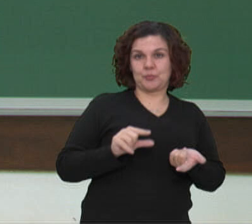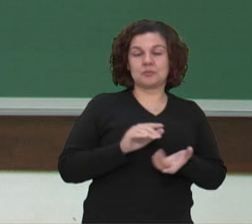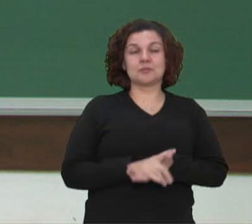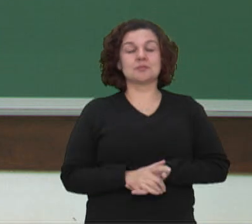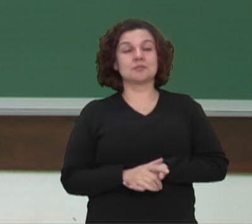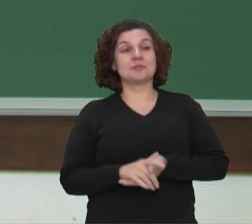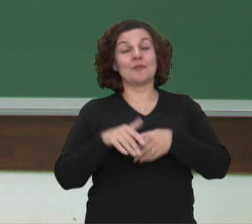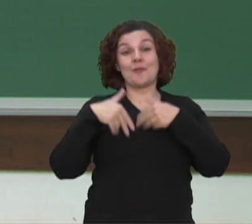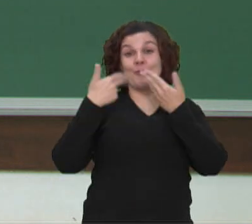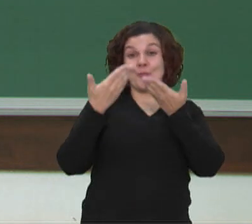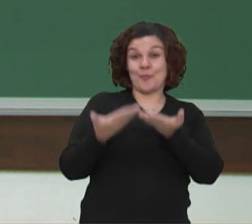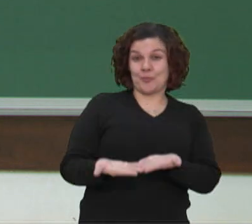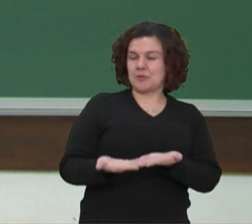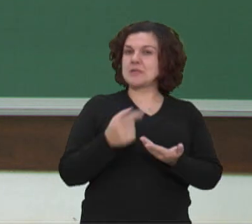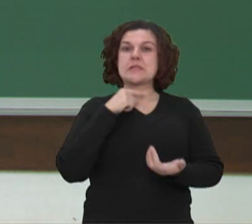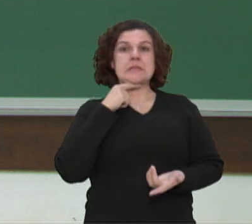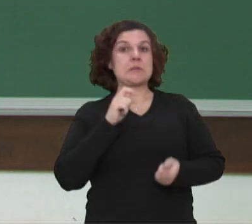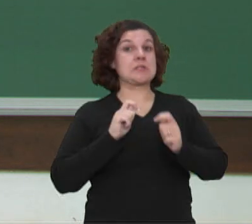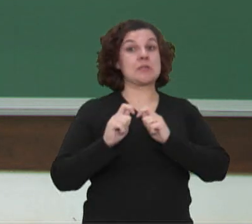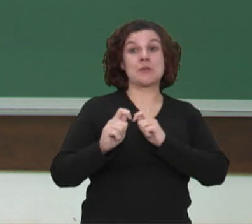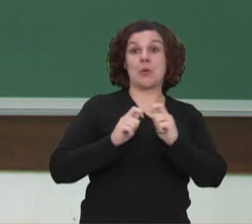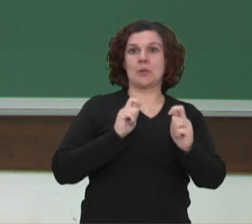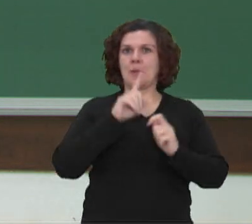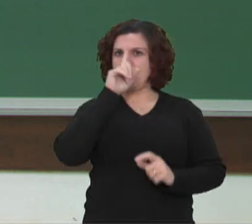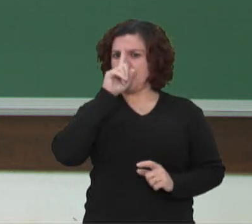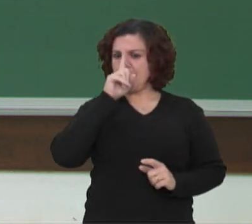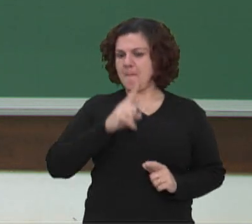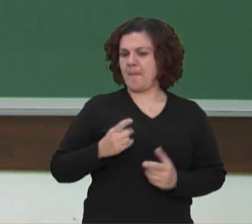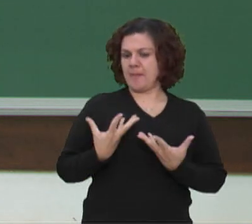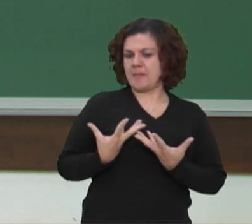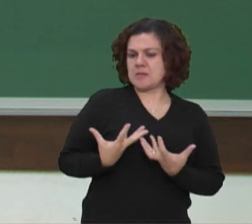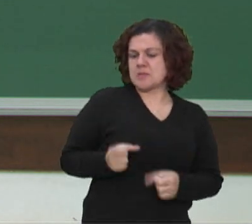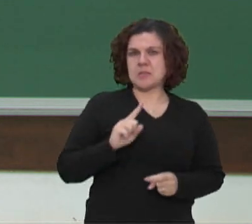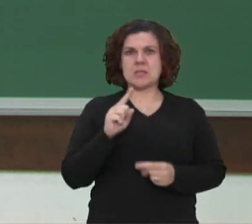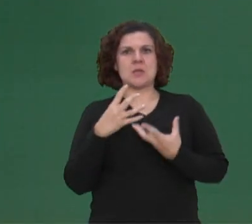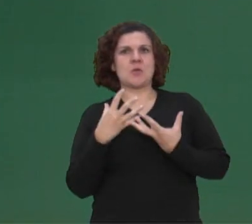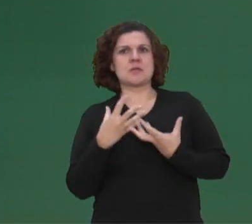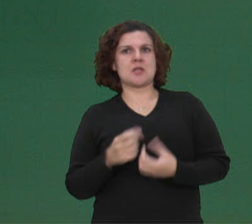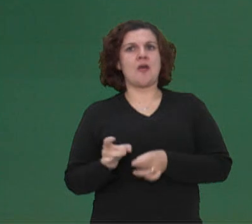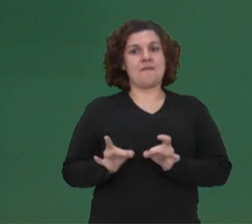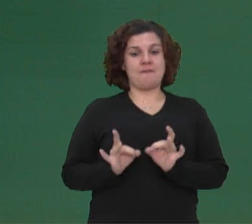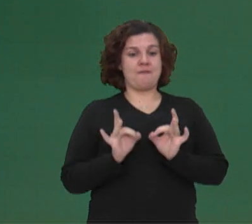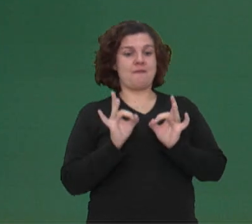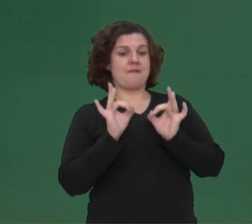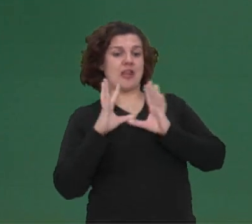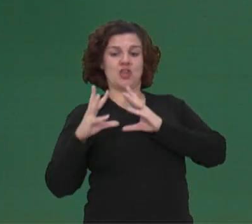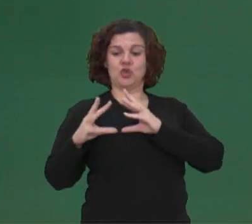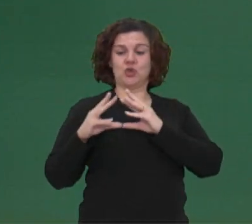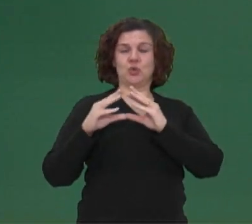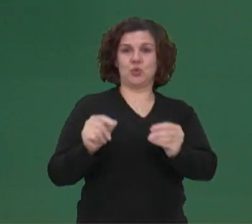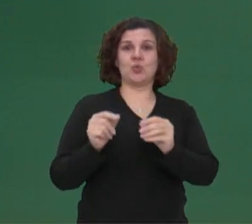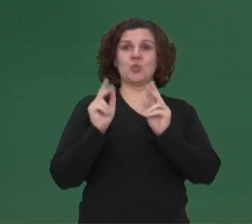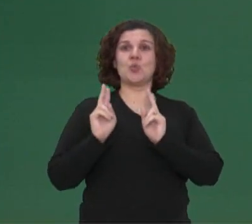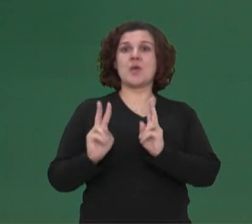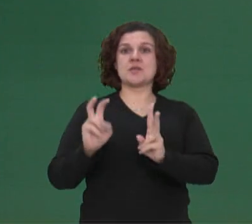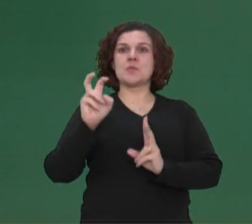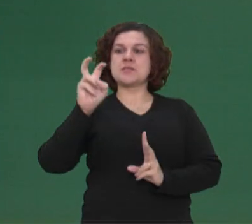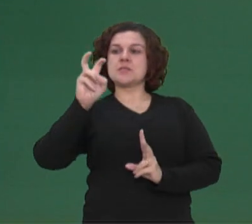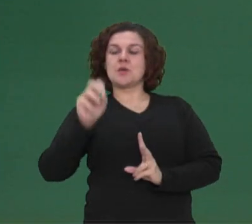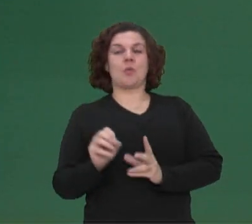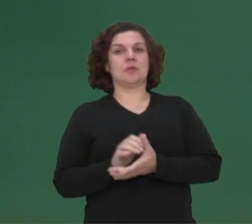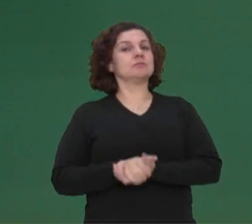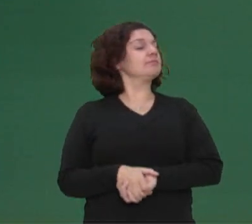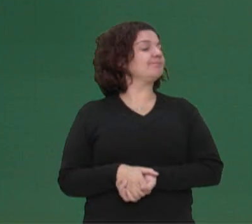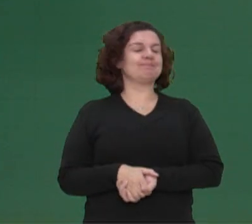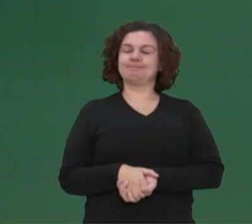coloquei para vocês, eles não têm domínio sobre o valor. Não existe, vamos vender o petróleo todos a $50 o